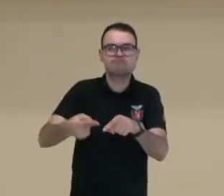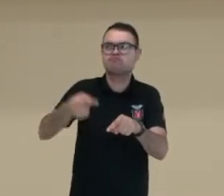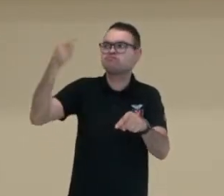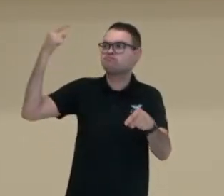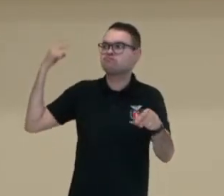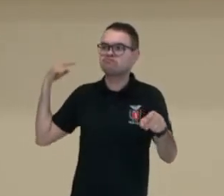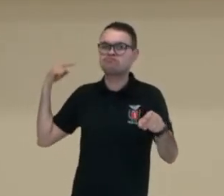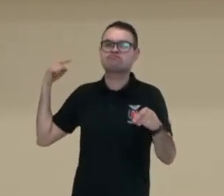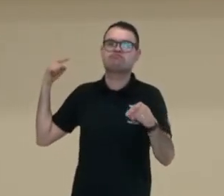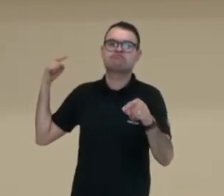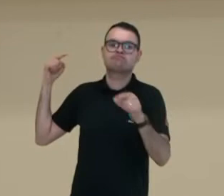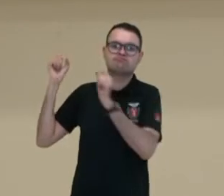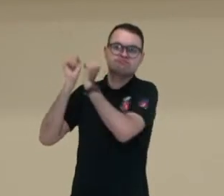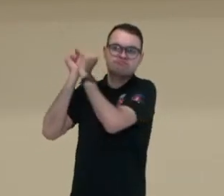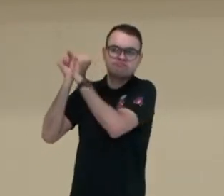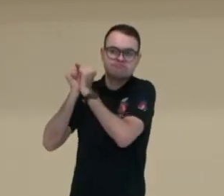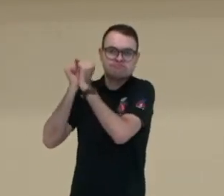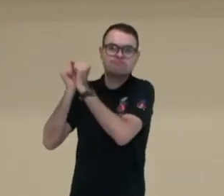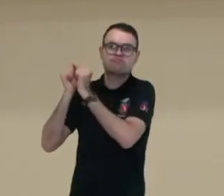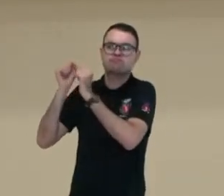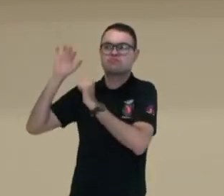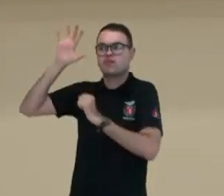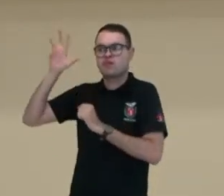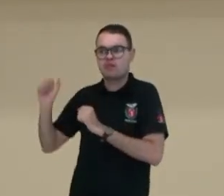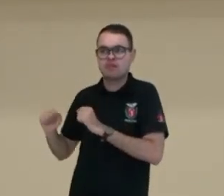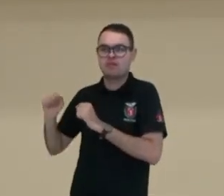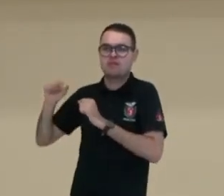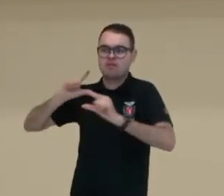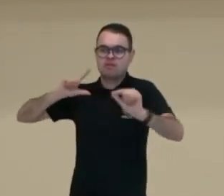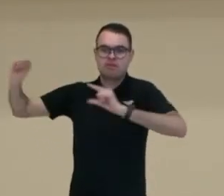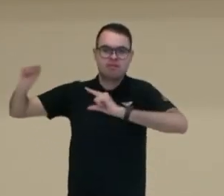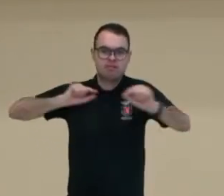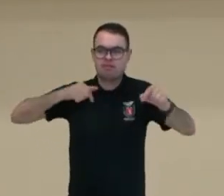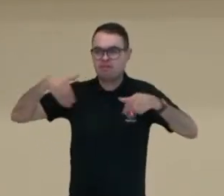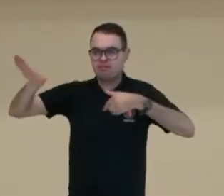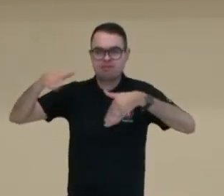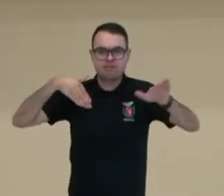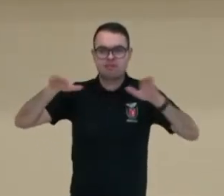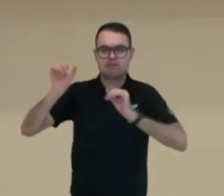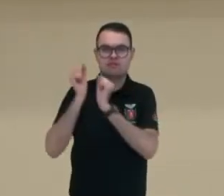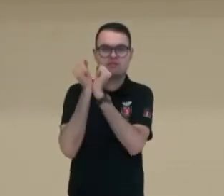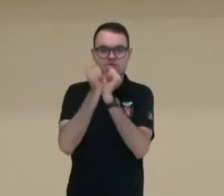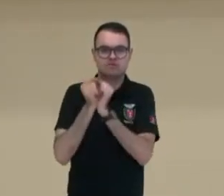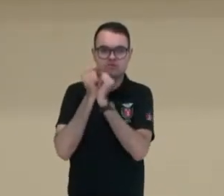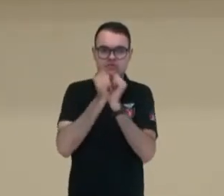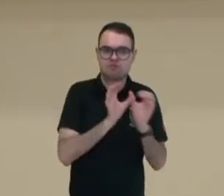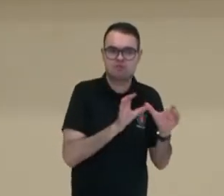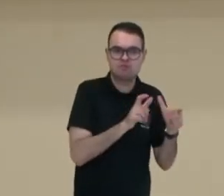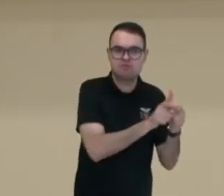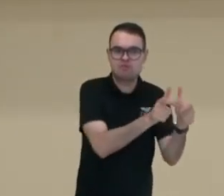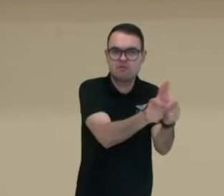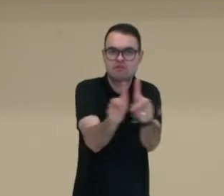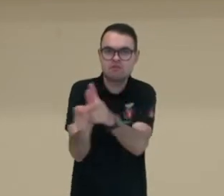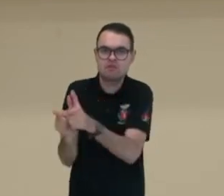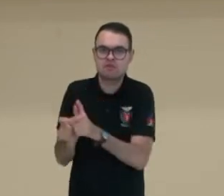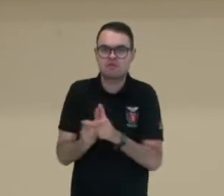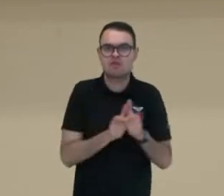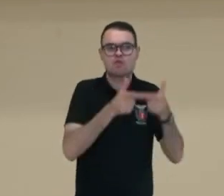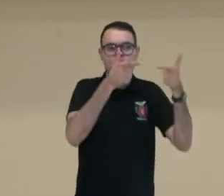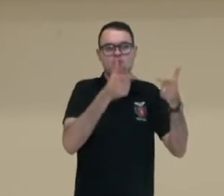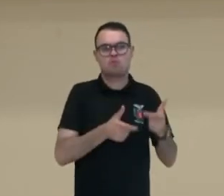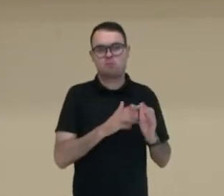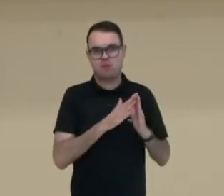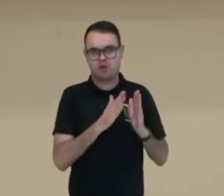africanos, ou melhor, afrodescendentes, quando eles fugiam da escravidão e formavam esses núcleos, lugares onde eles